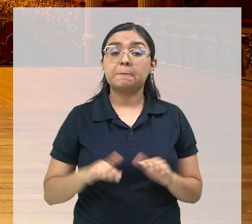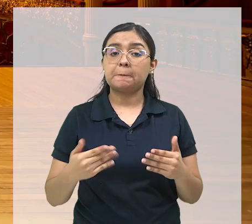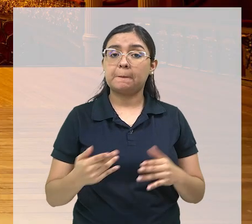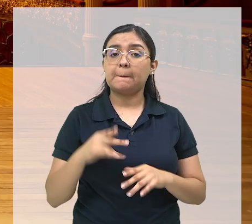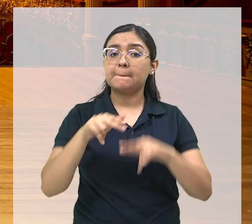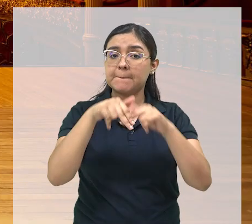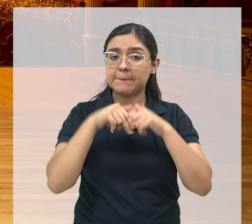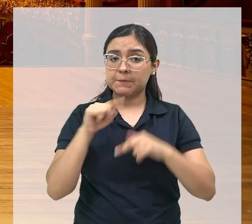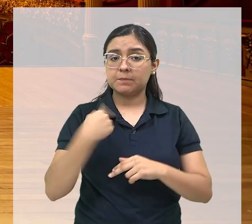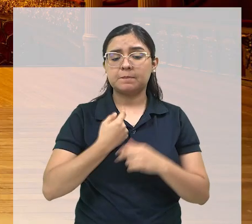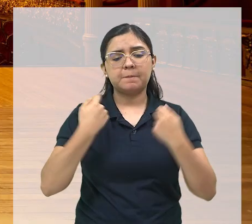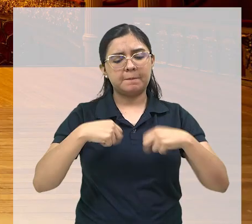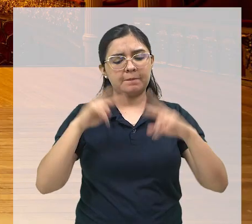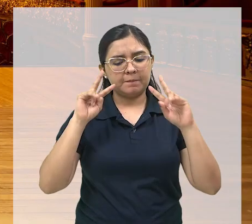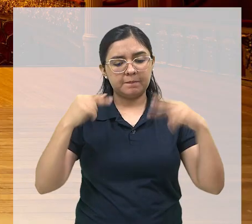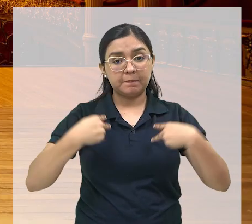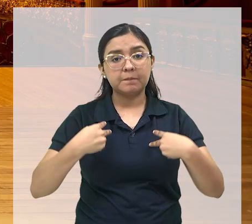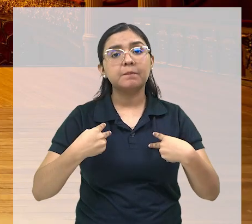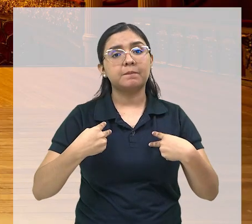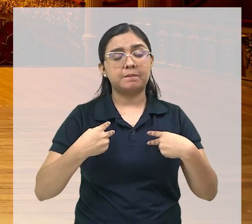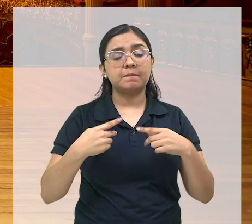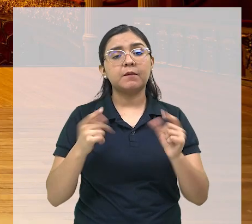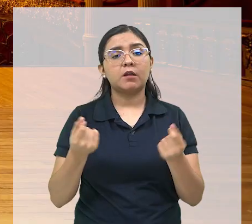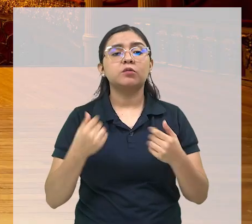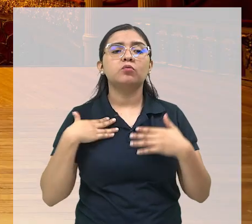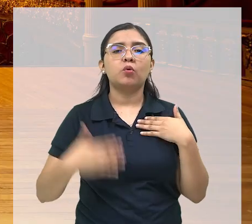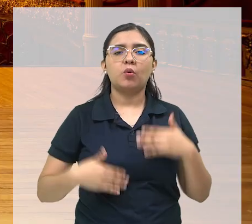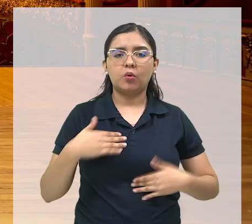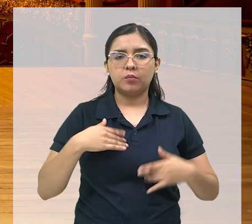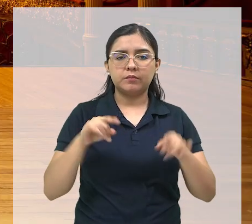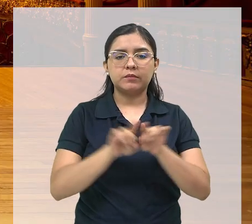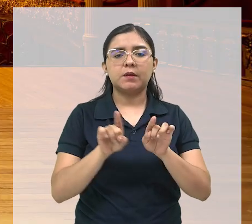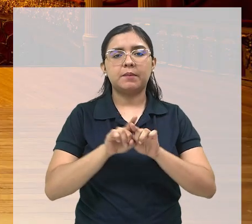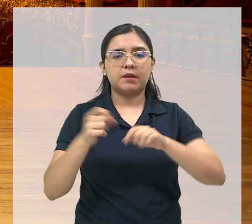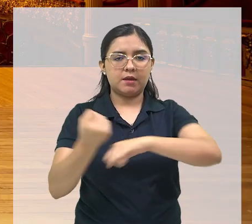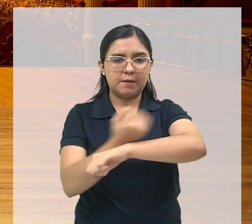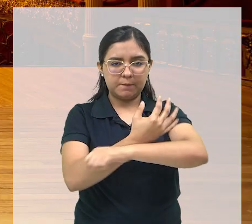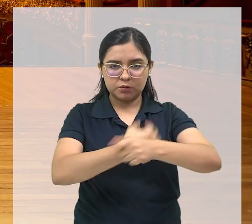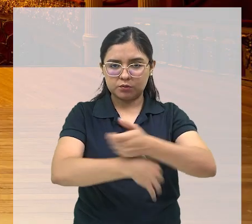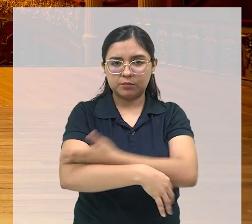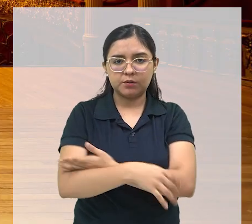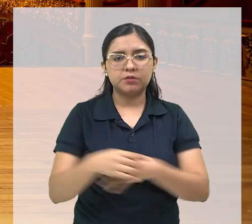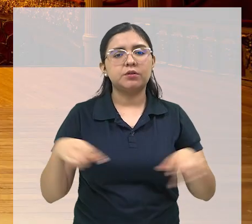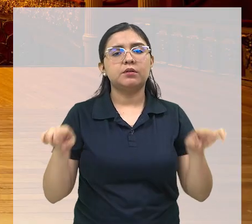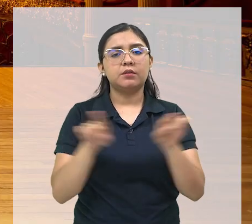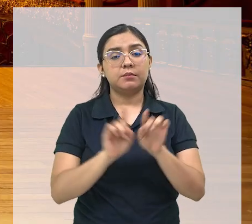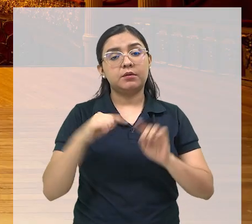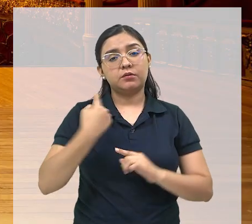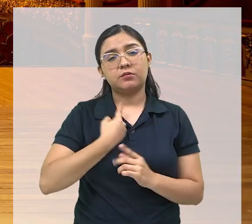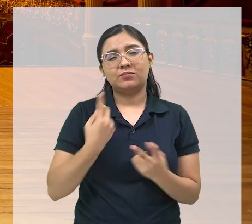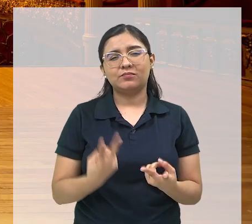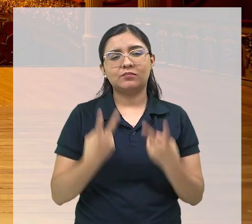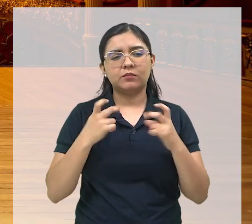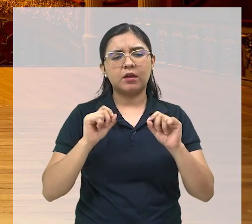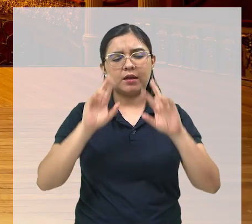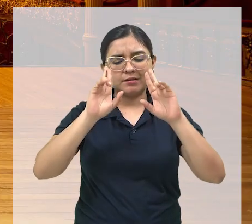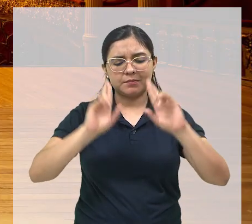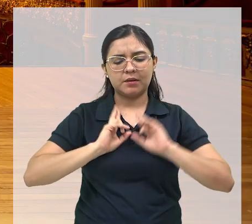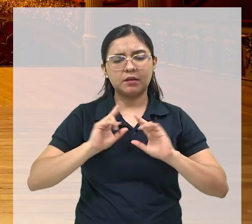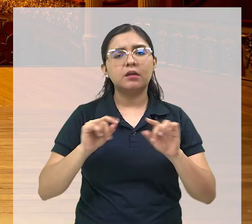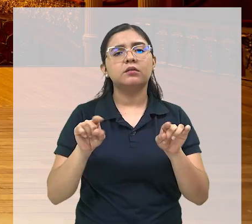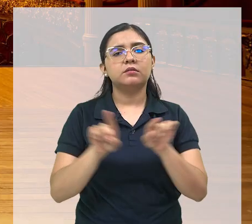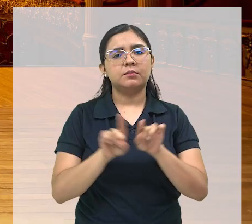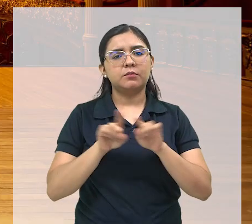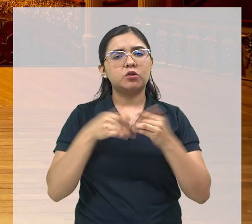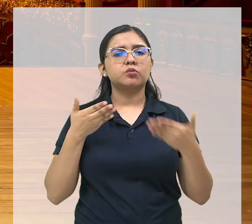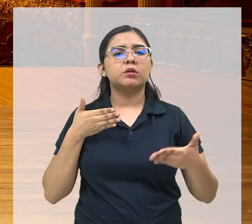isso que a gente tem que se conhecer, tanto fisicamente como emocionalmente, e assim a gente começa a respeitar